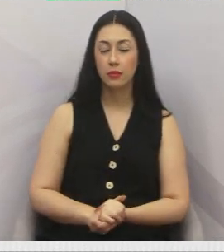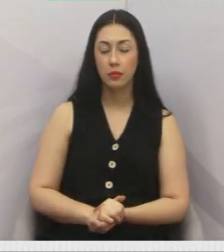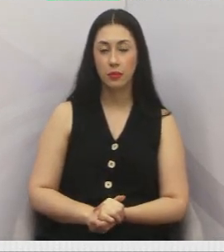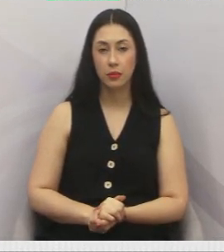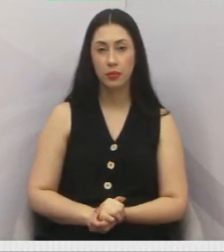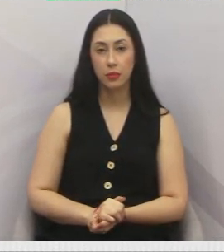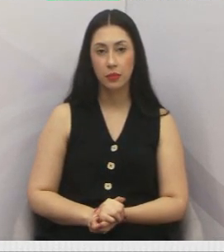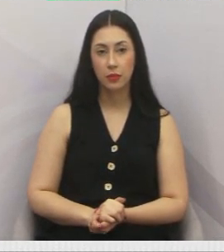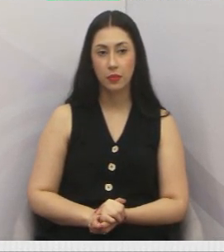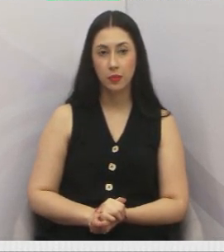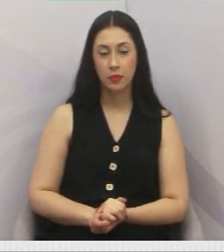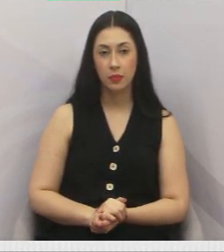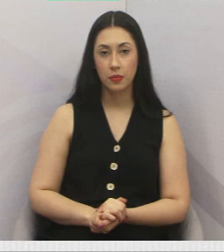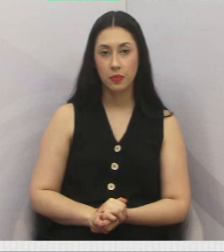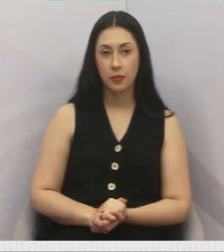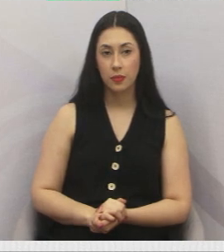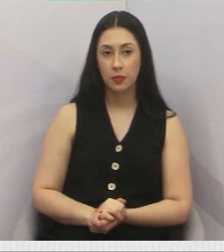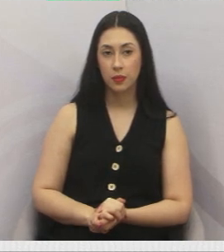voto.